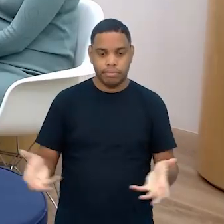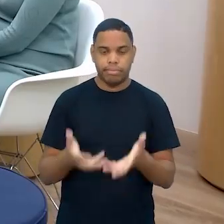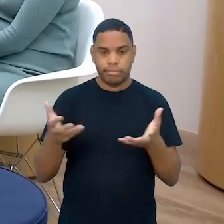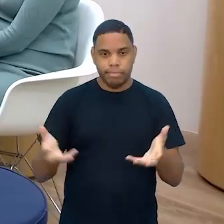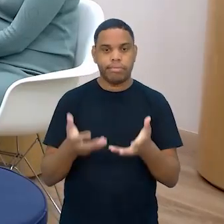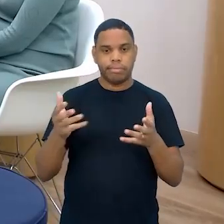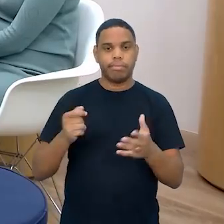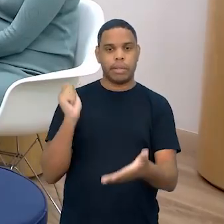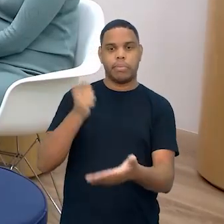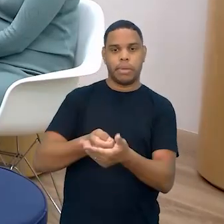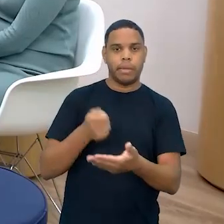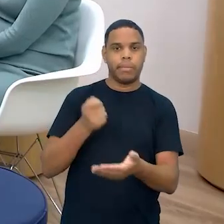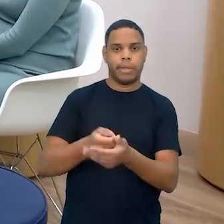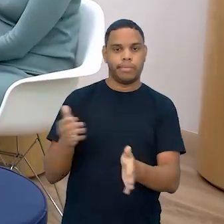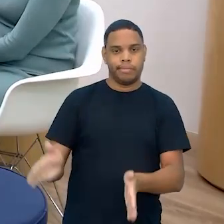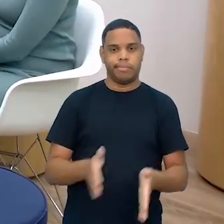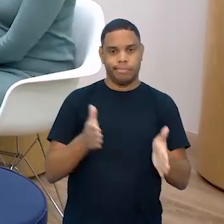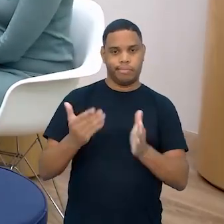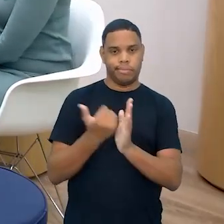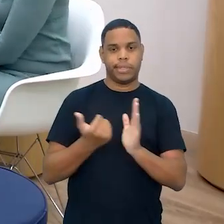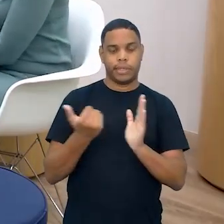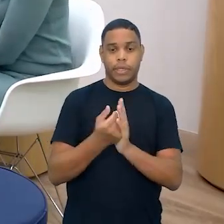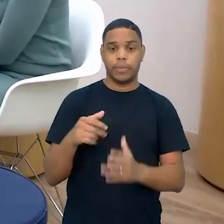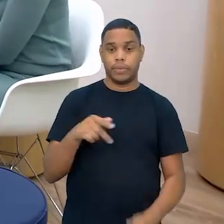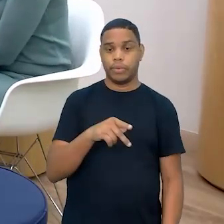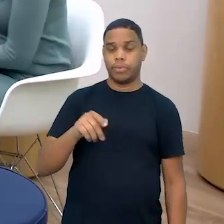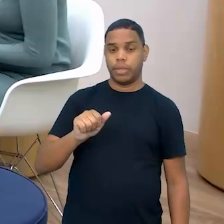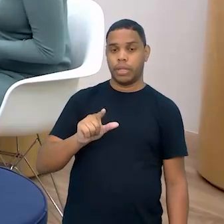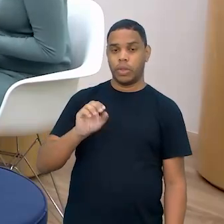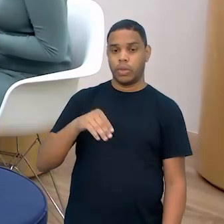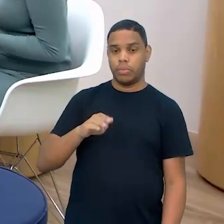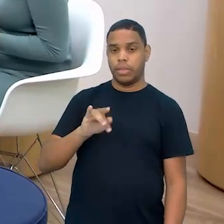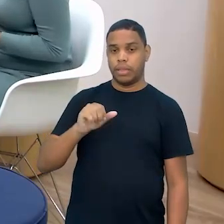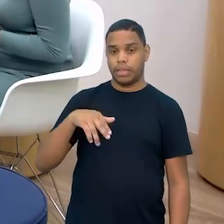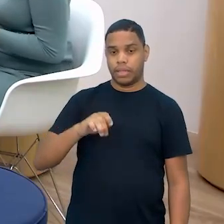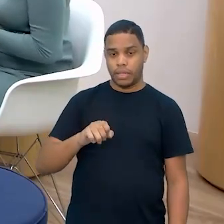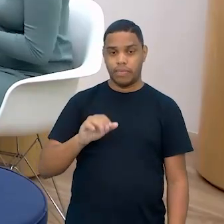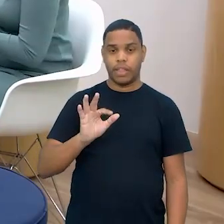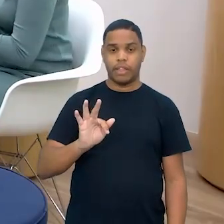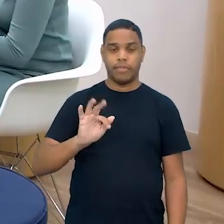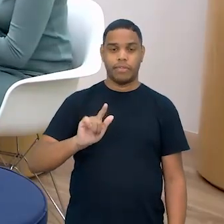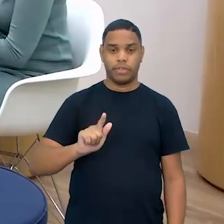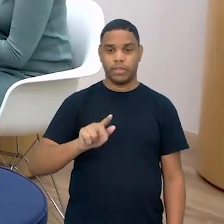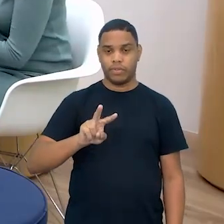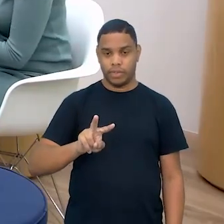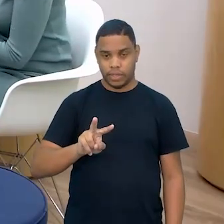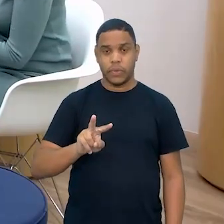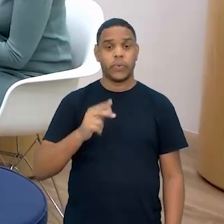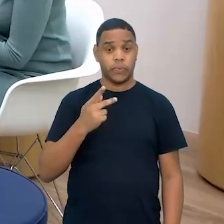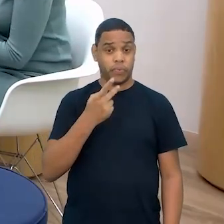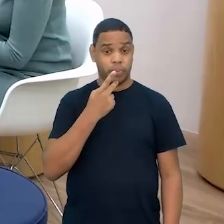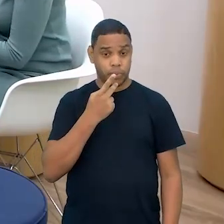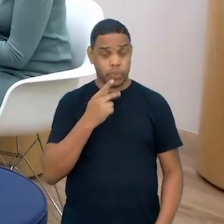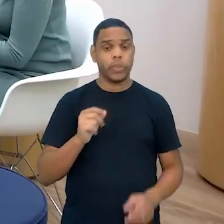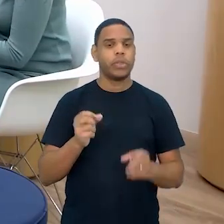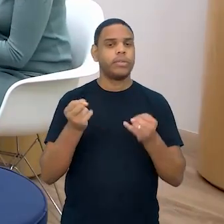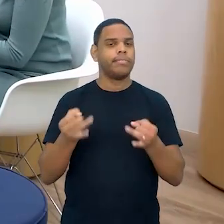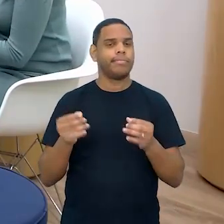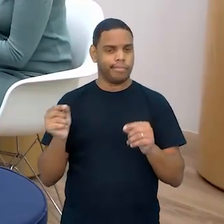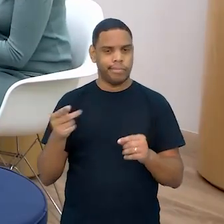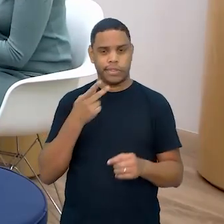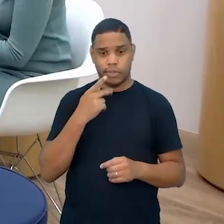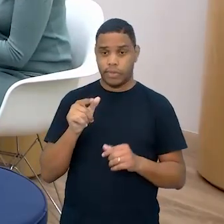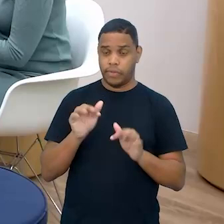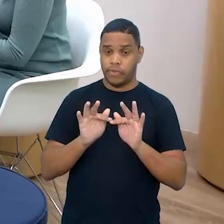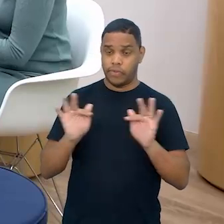consumir. Exatamente. Então, assim, o professor Alon Bilink, da FGV, ele fez uma menção no documentário que ele dizia, era uma